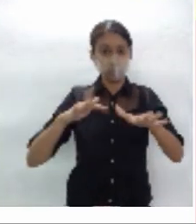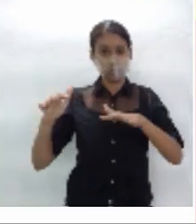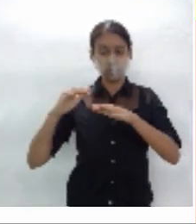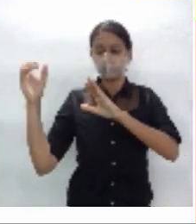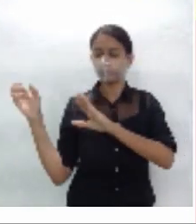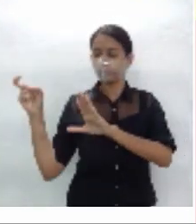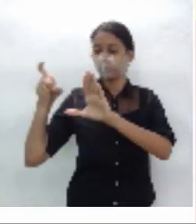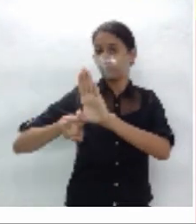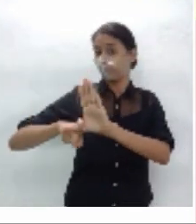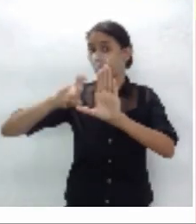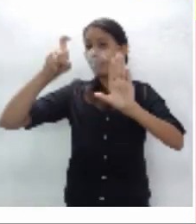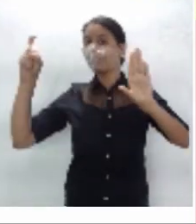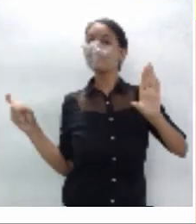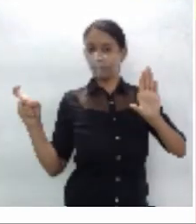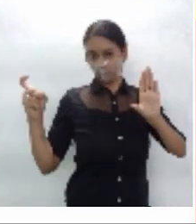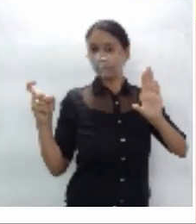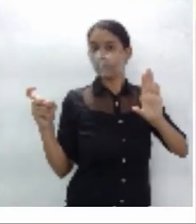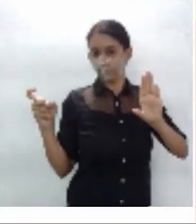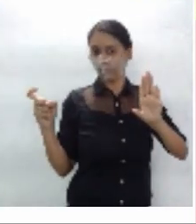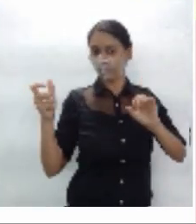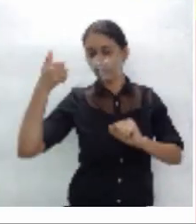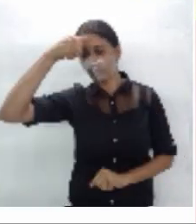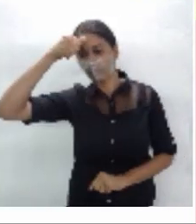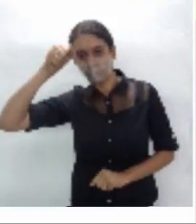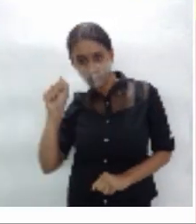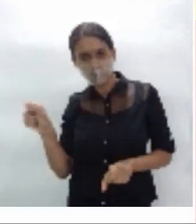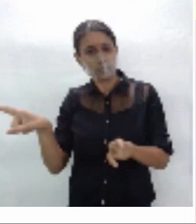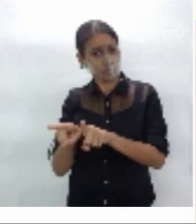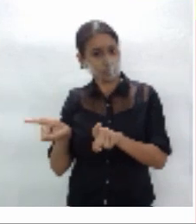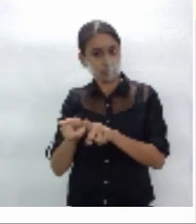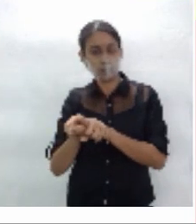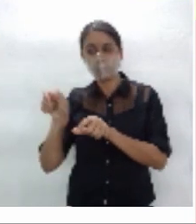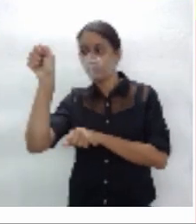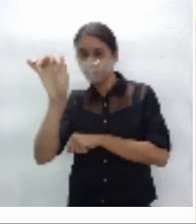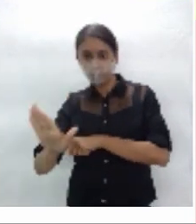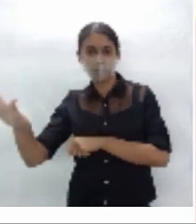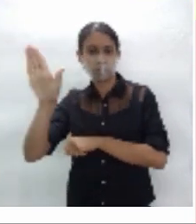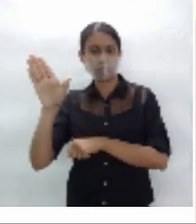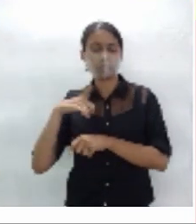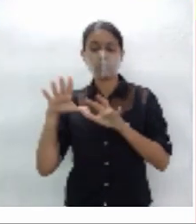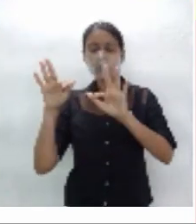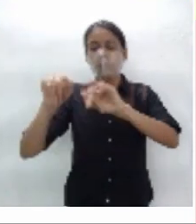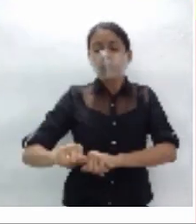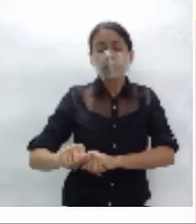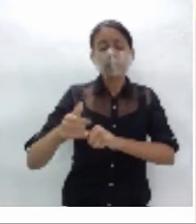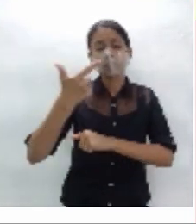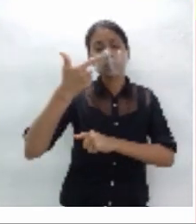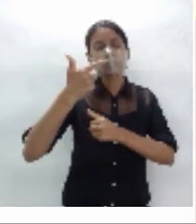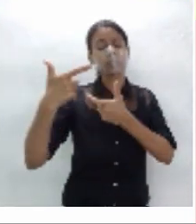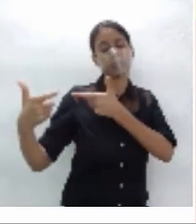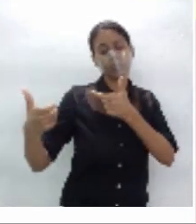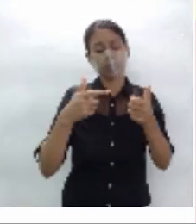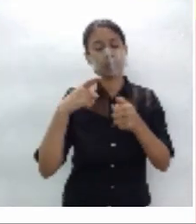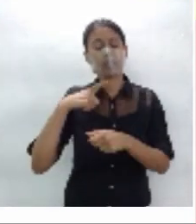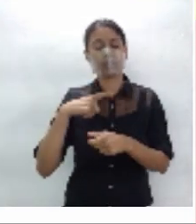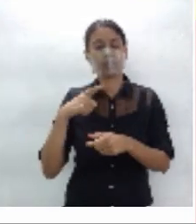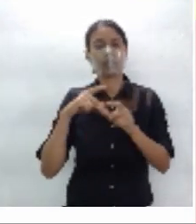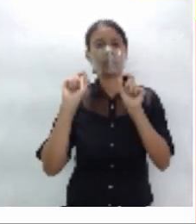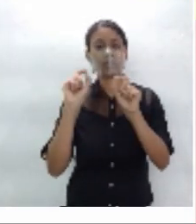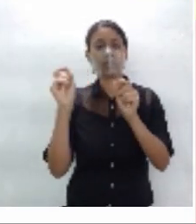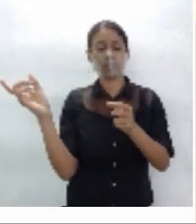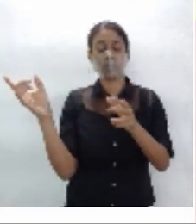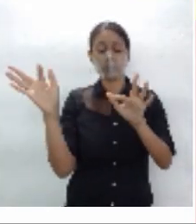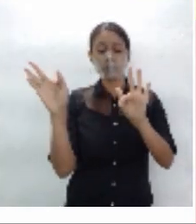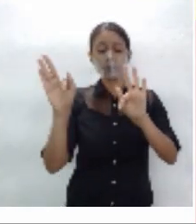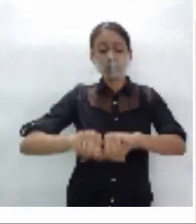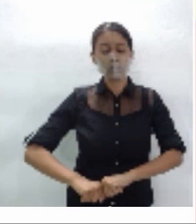por independência na África e Ásia. O fim da Segunda Guerra trouxe o declínio dos impérios